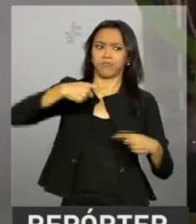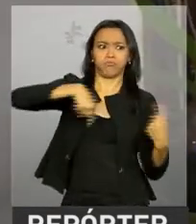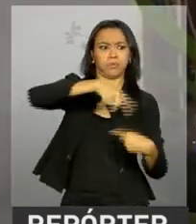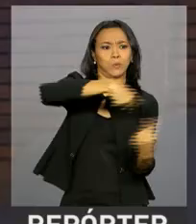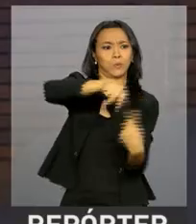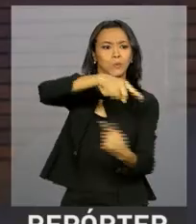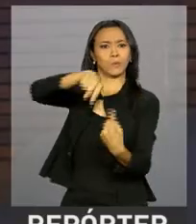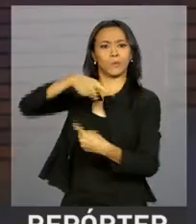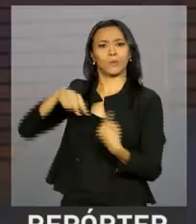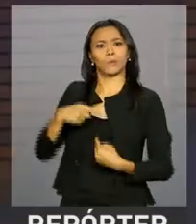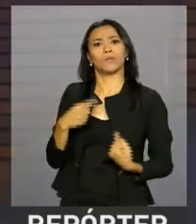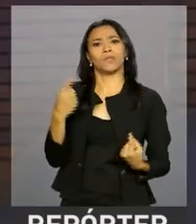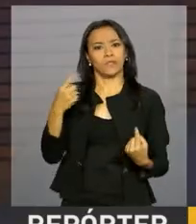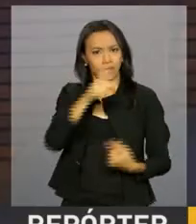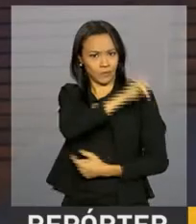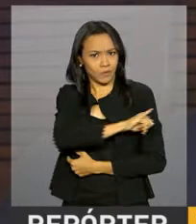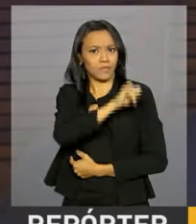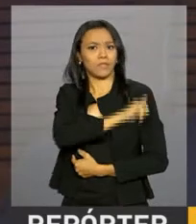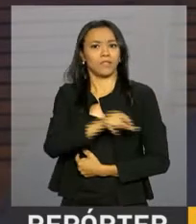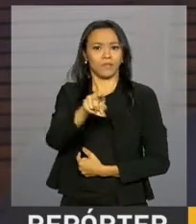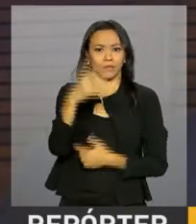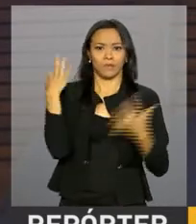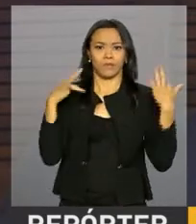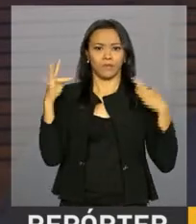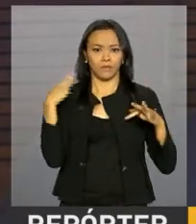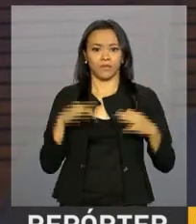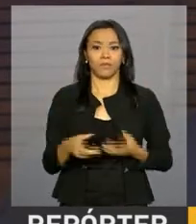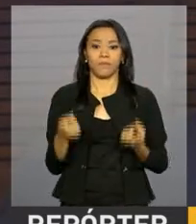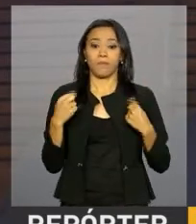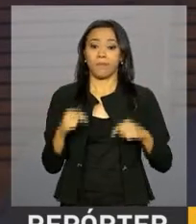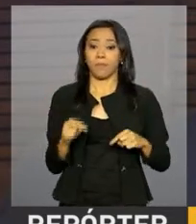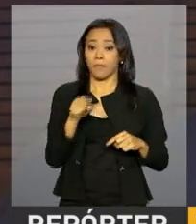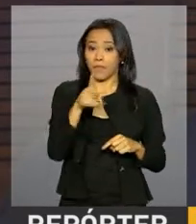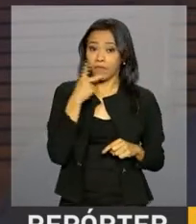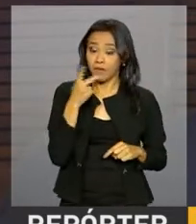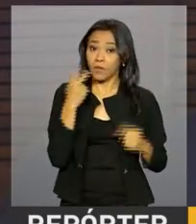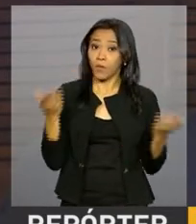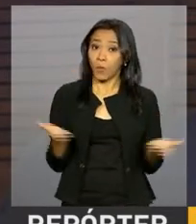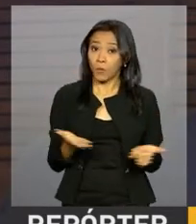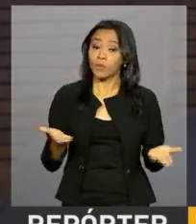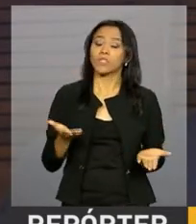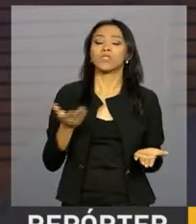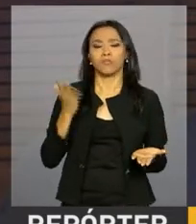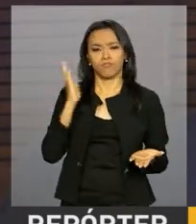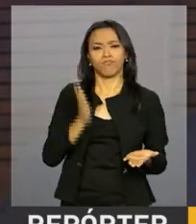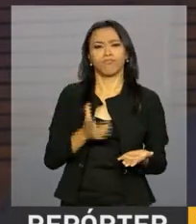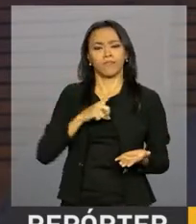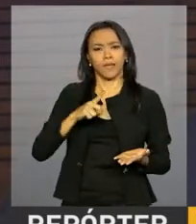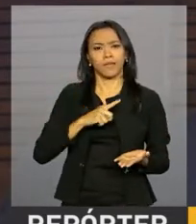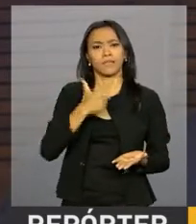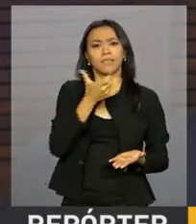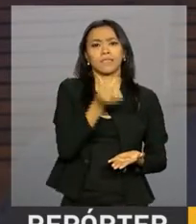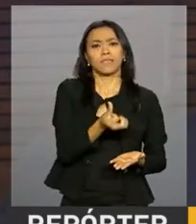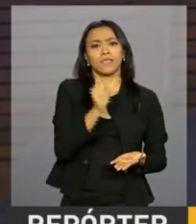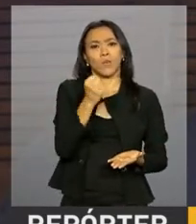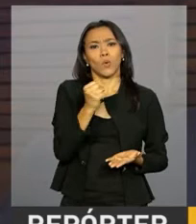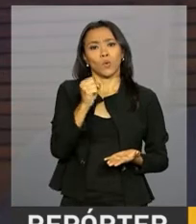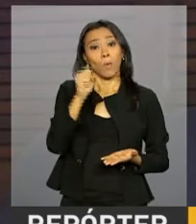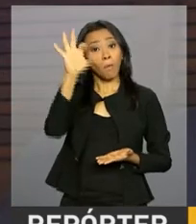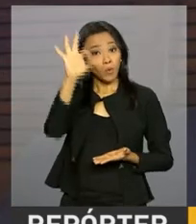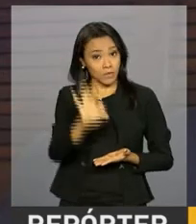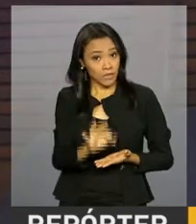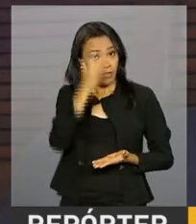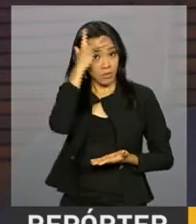no rio hoje a gente já registra aí é em torno de 68 por cento de ocupação dos hotéis é